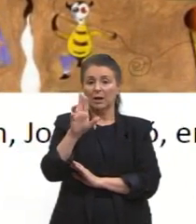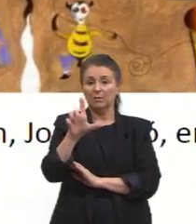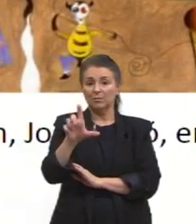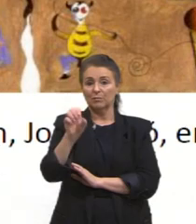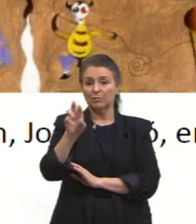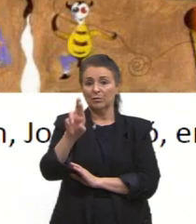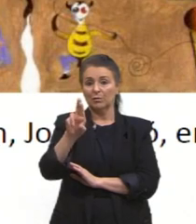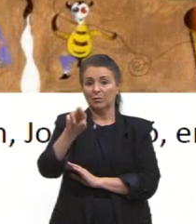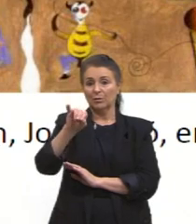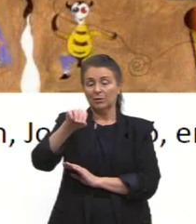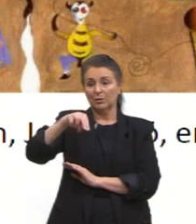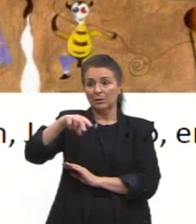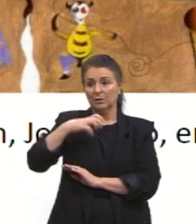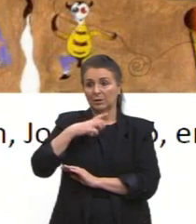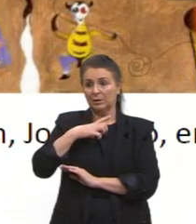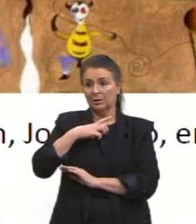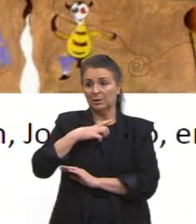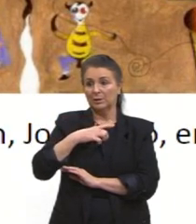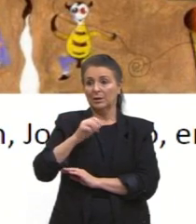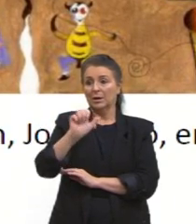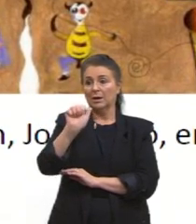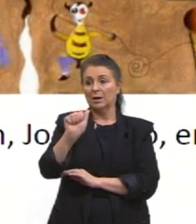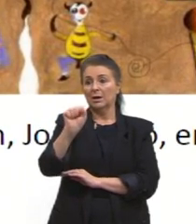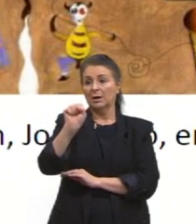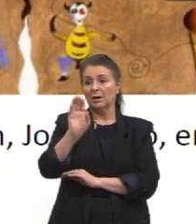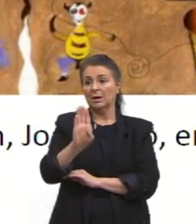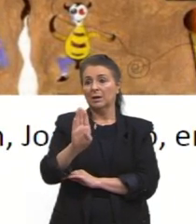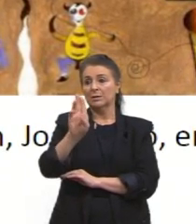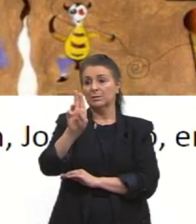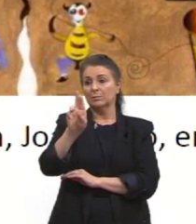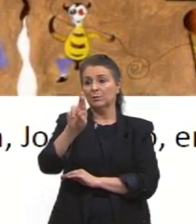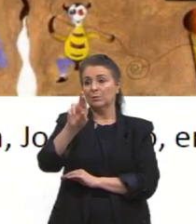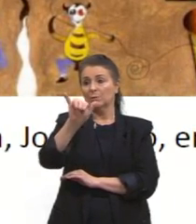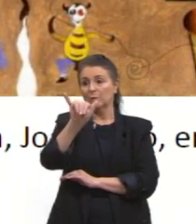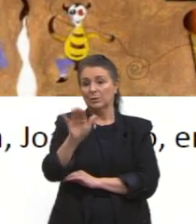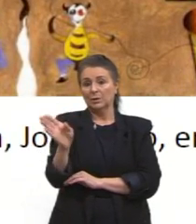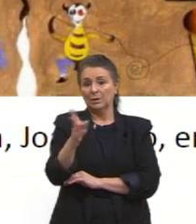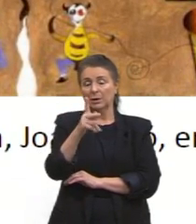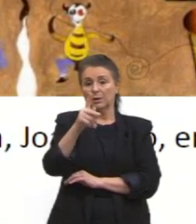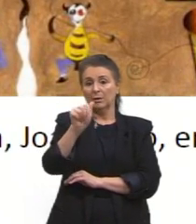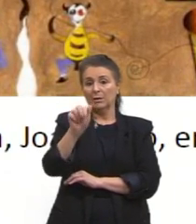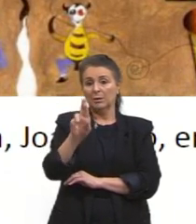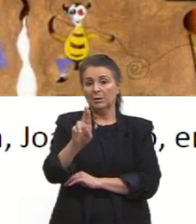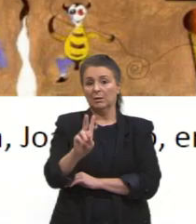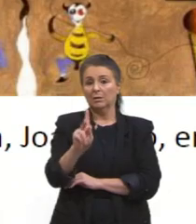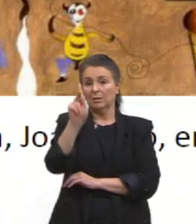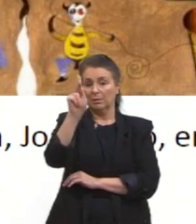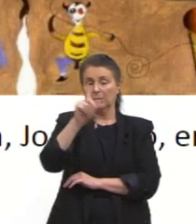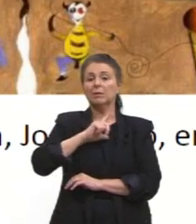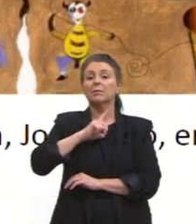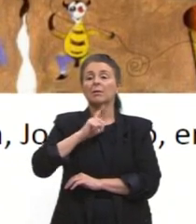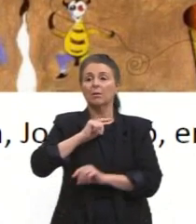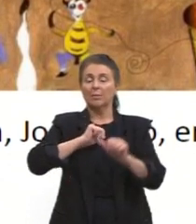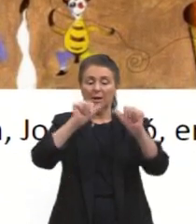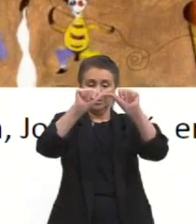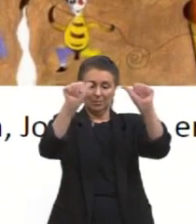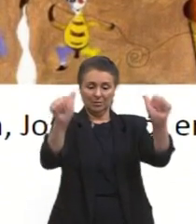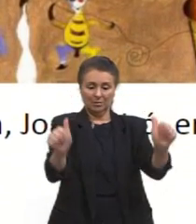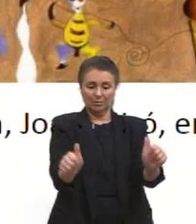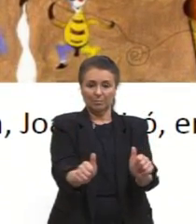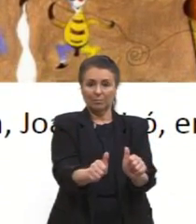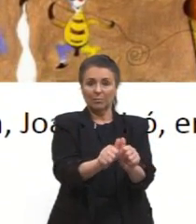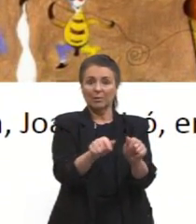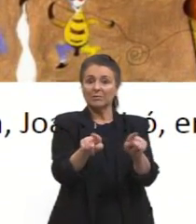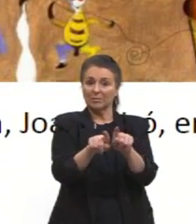as burge Park que é uma tela de 1920 e que também retrata uma comemoração